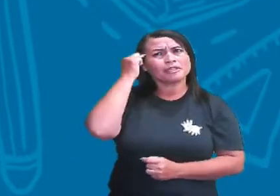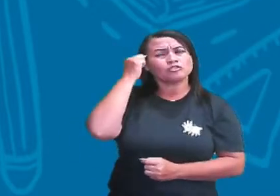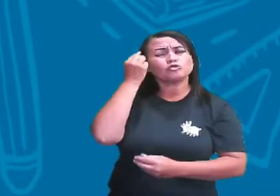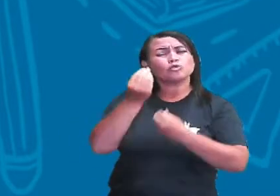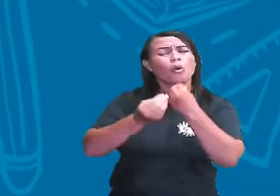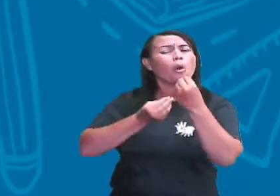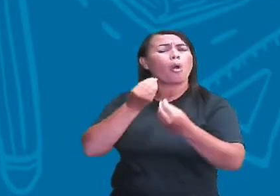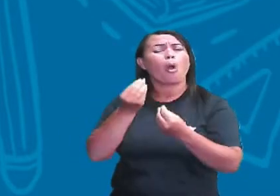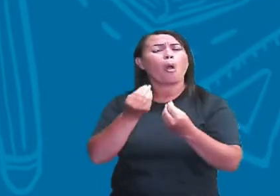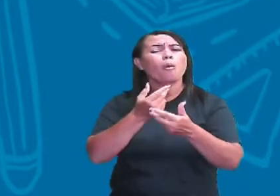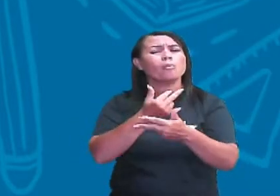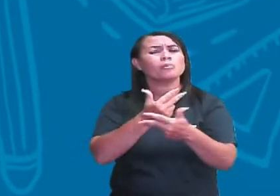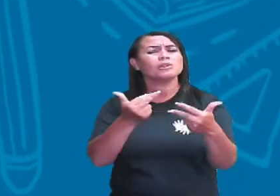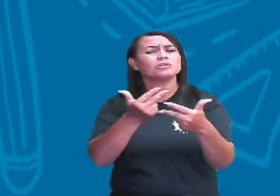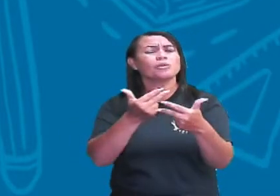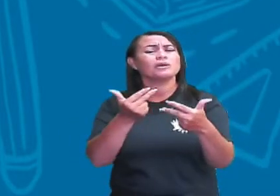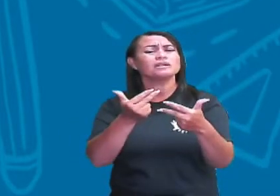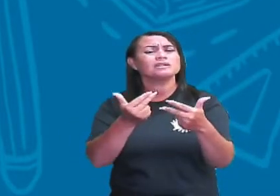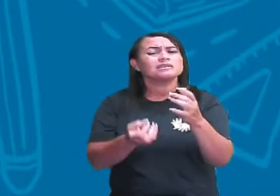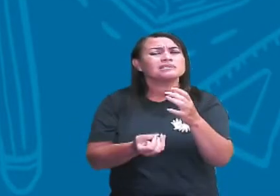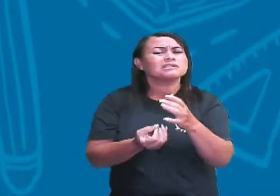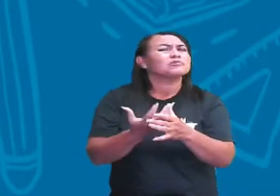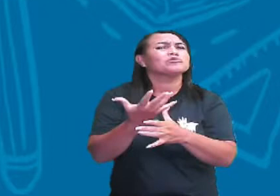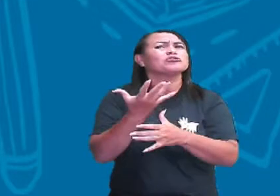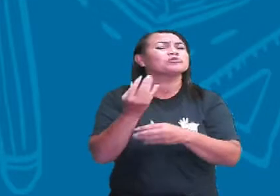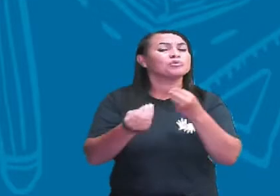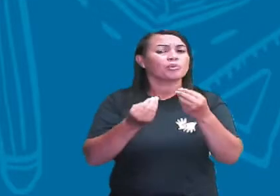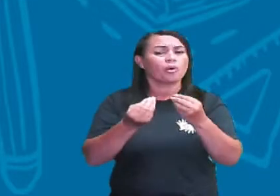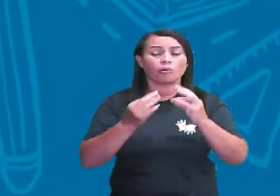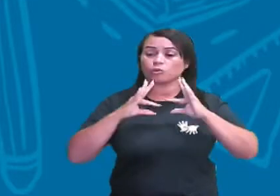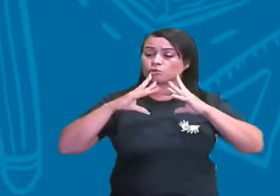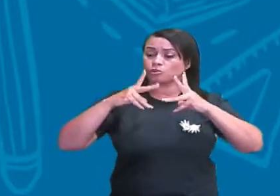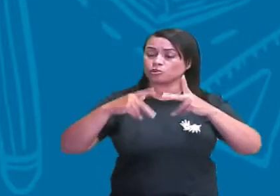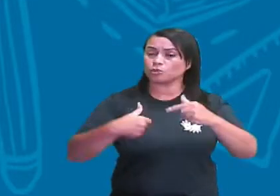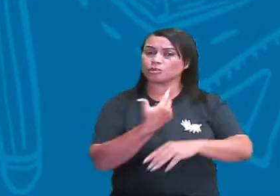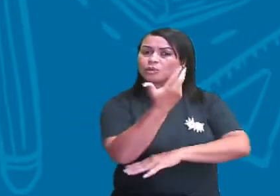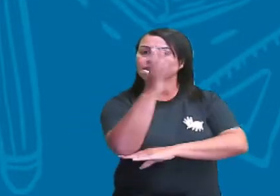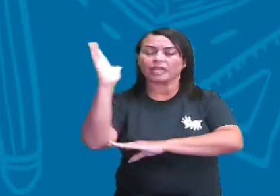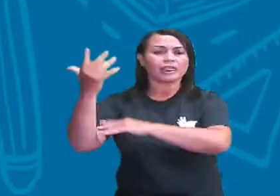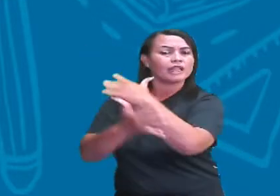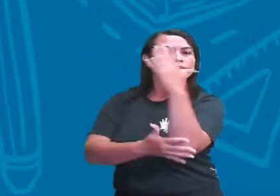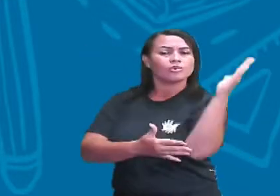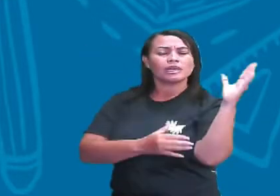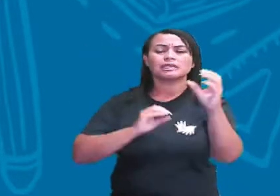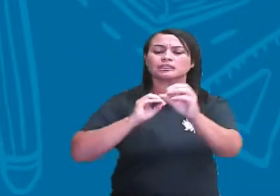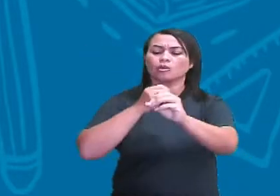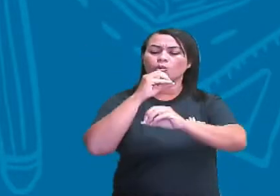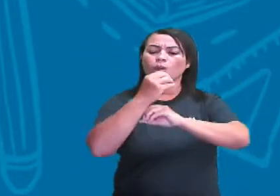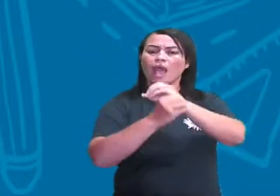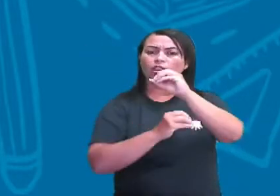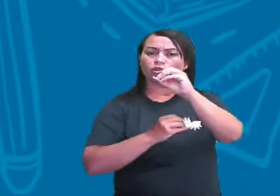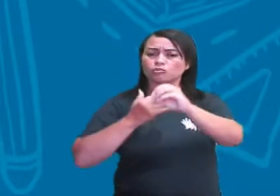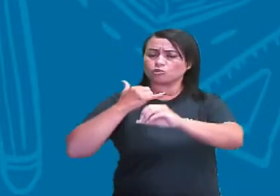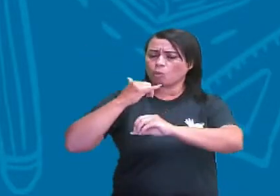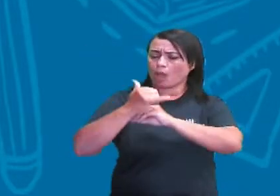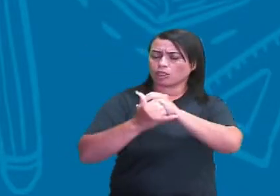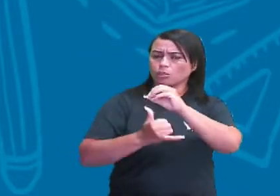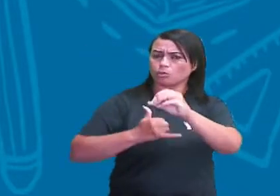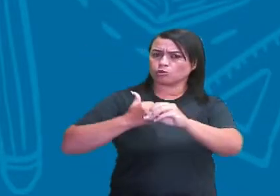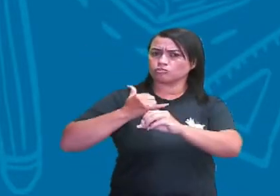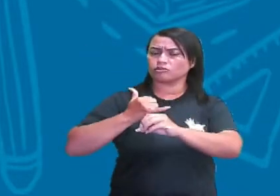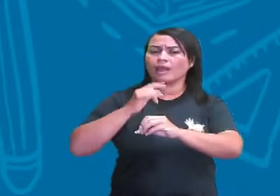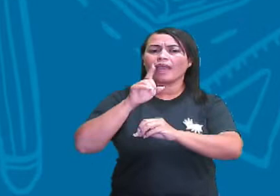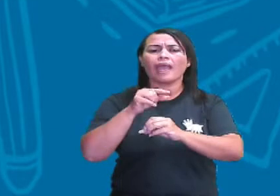são feitas as coisas? Na verdade, tudo na natureza é formado por átomos. Um átomo é